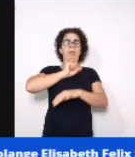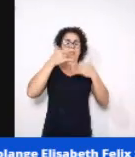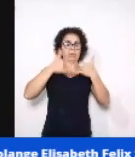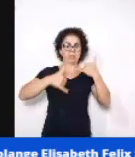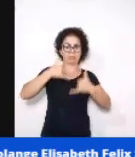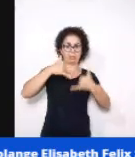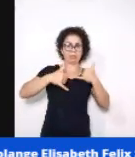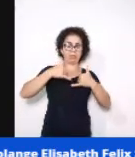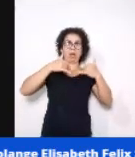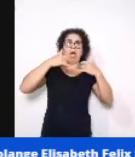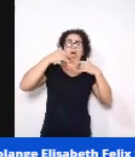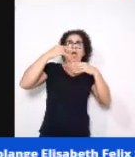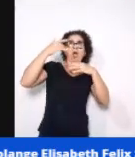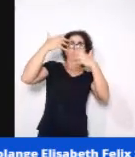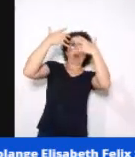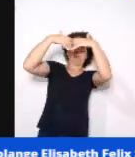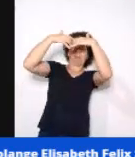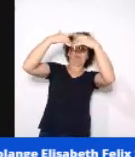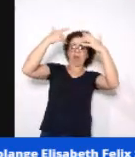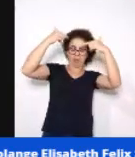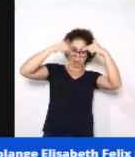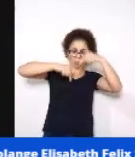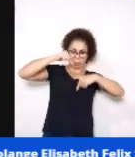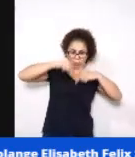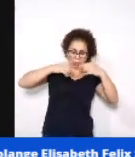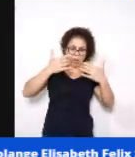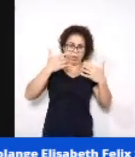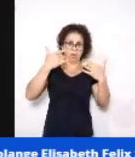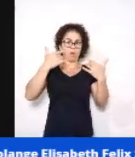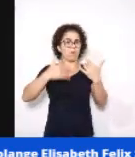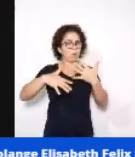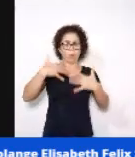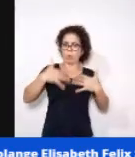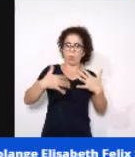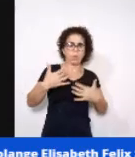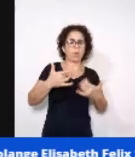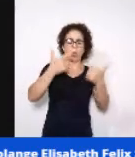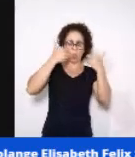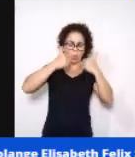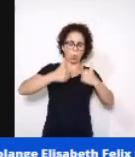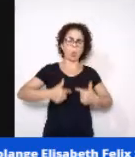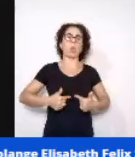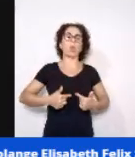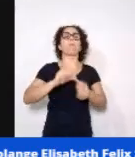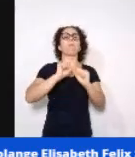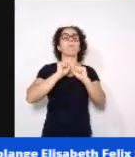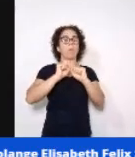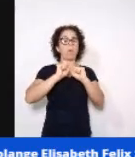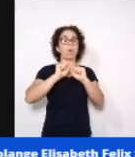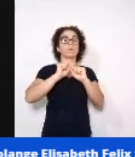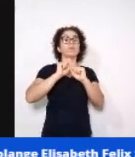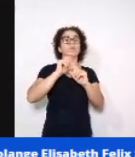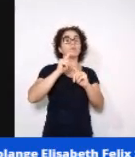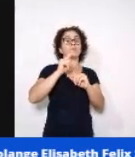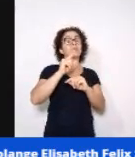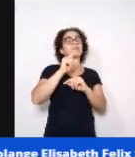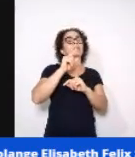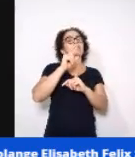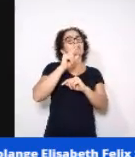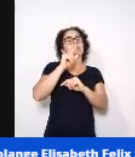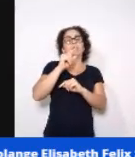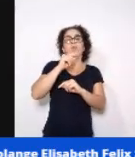fisiológicas de ATP, mas estão ali borbulhando. Pode ser até que você tenha uma intolerância. Aí é